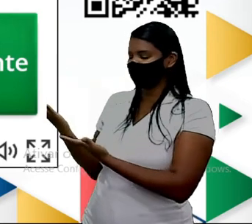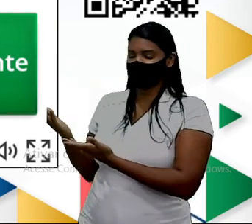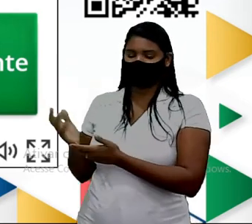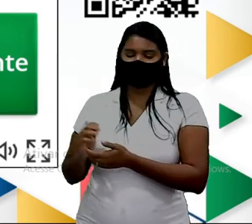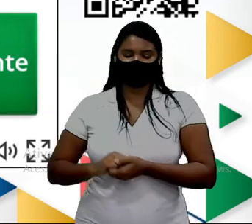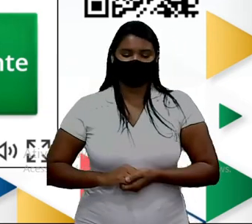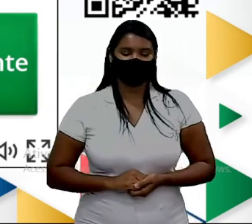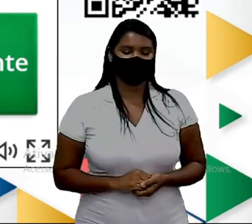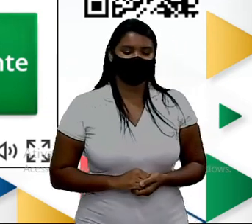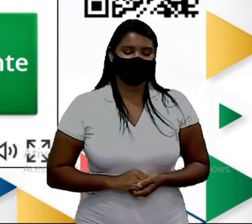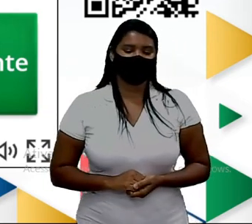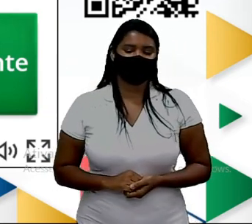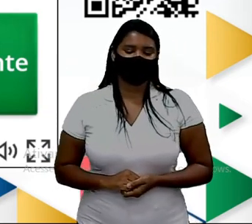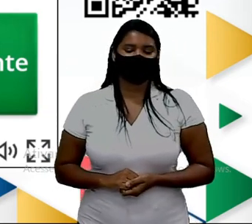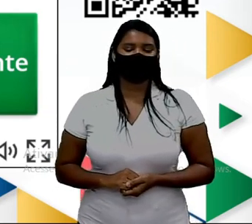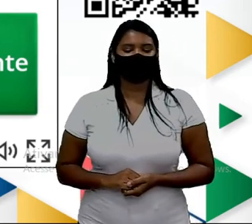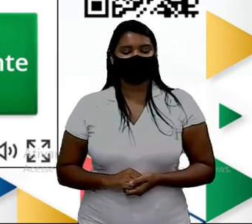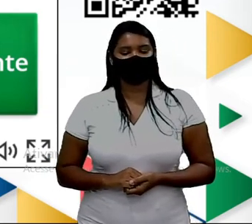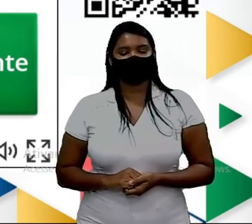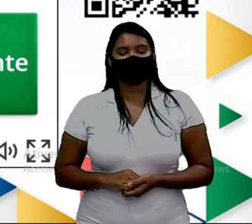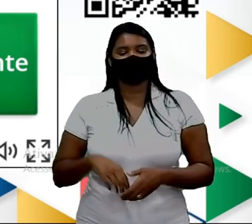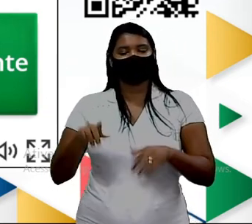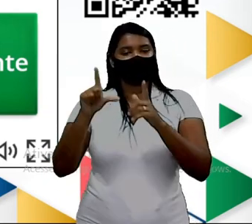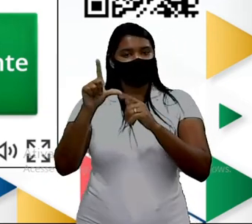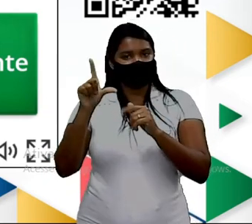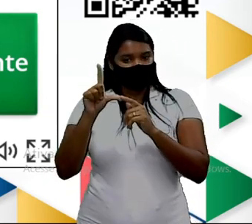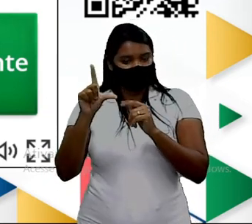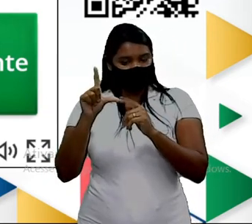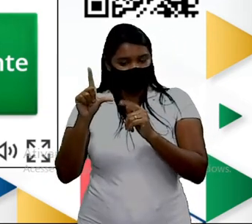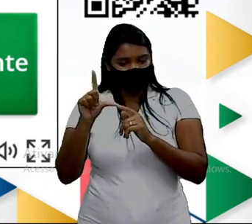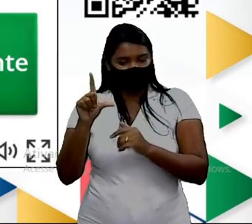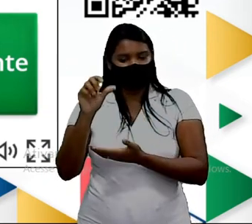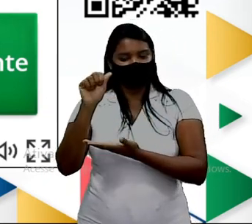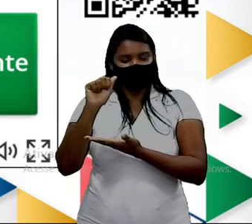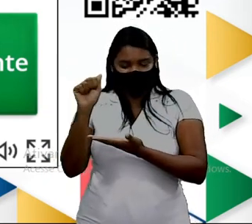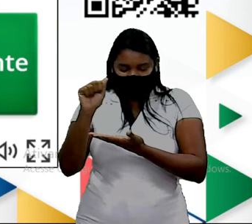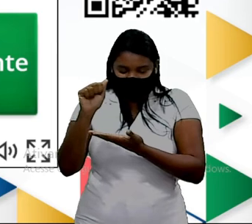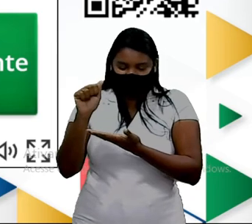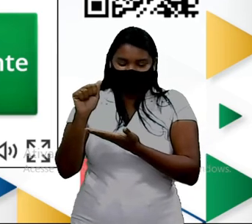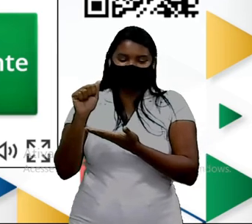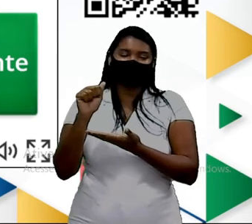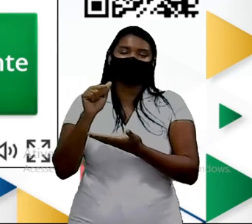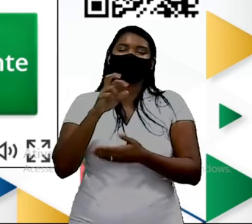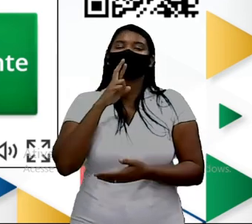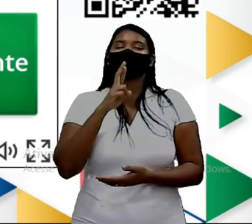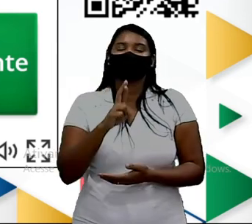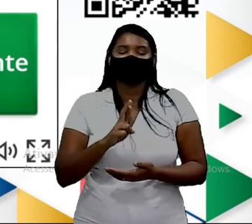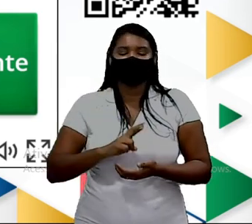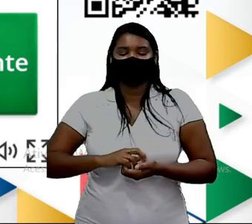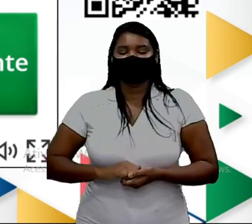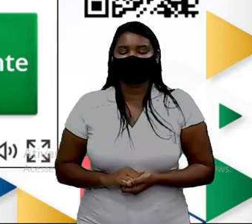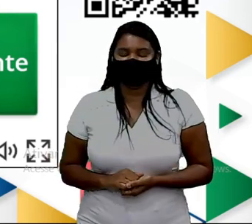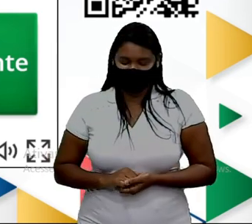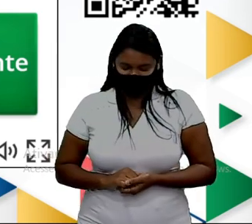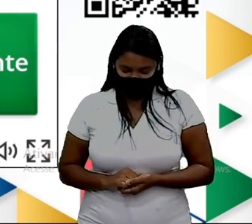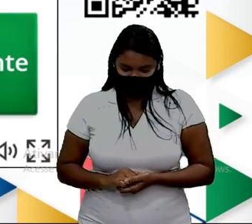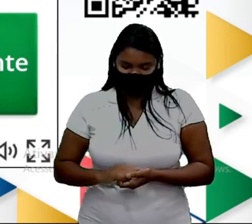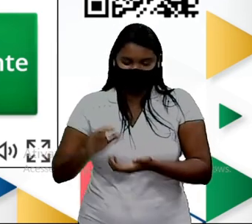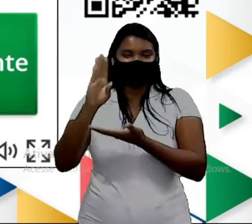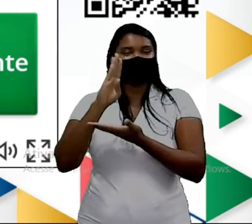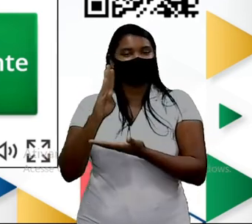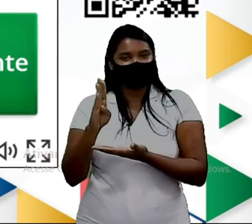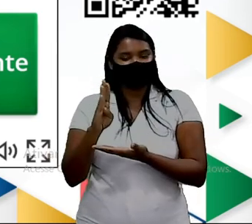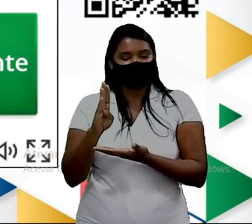itens. Letra A, né? Letra para a sentido da resposta A.